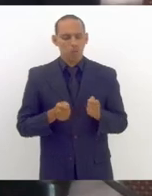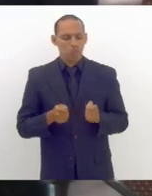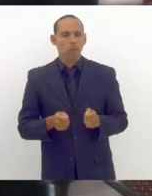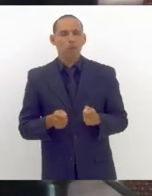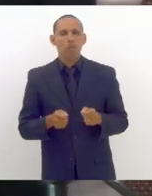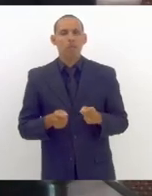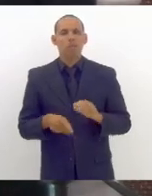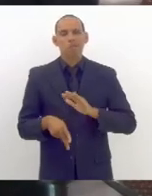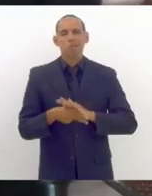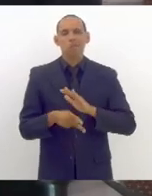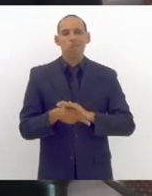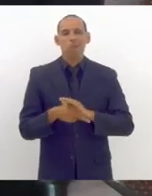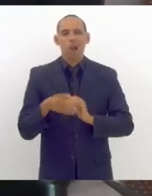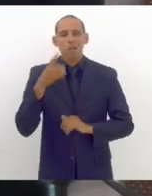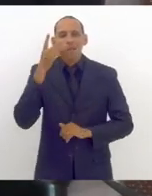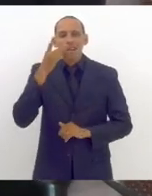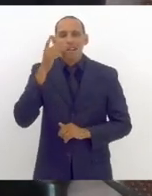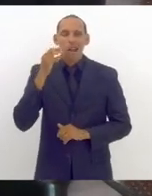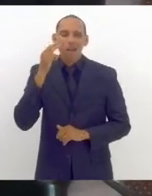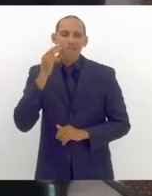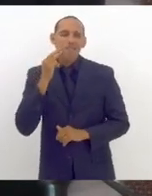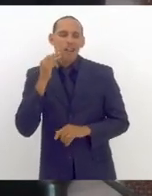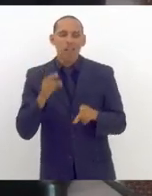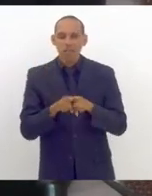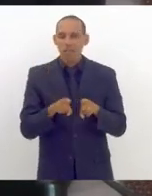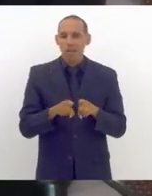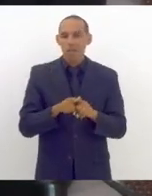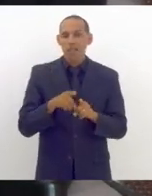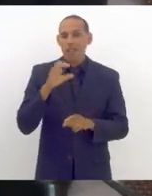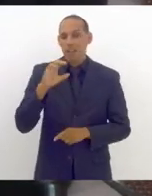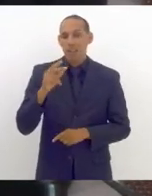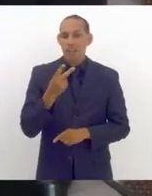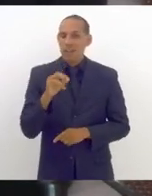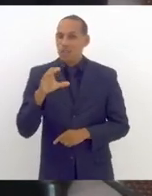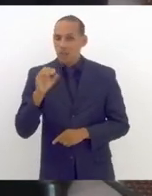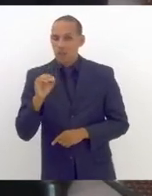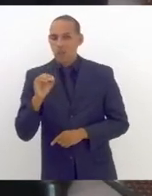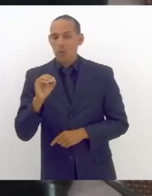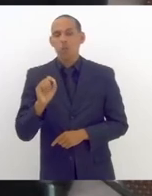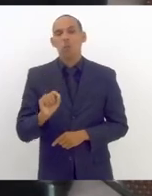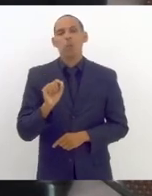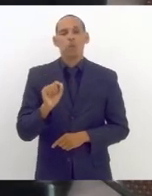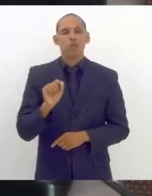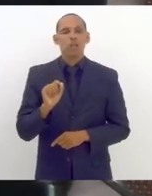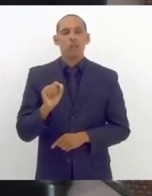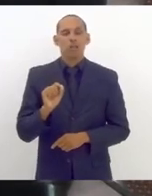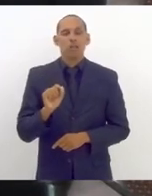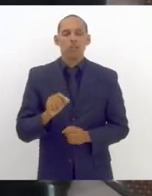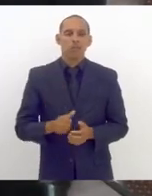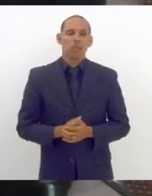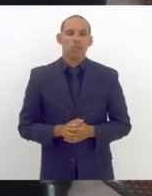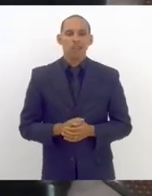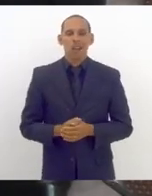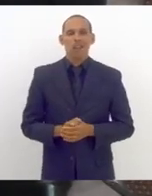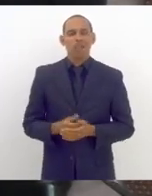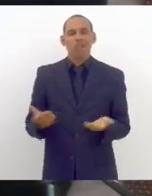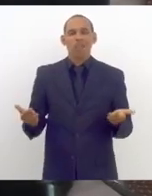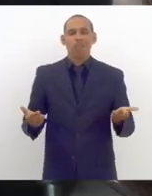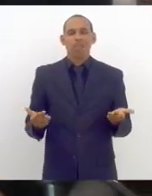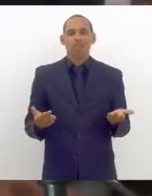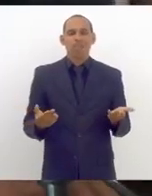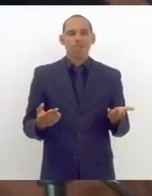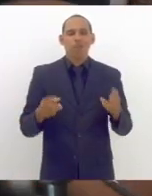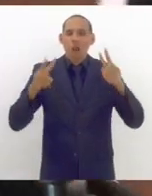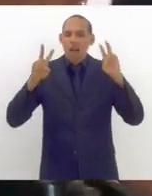exarado pelo Deputado valdec também pelo Deputado Chico Machado no sentido de que não há maturidade do